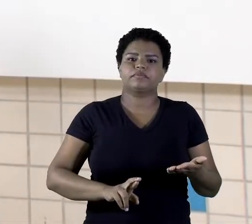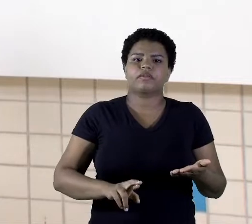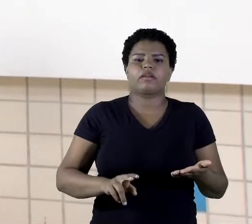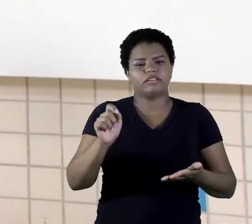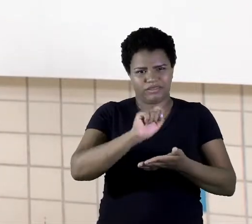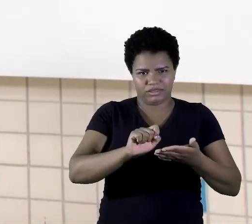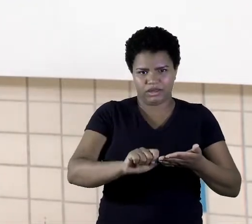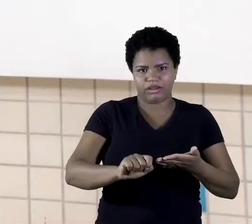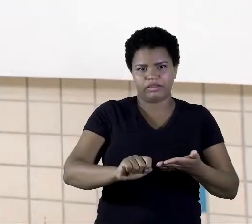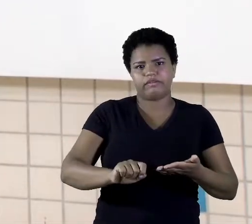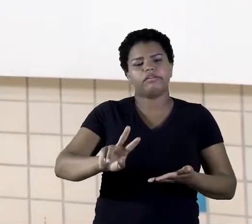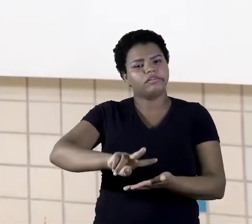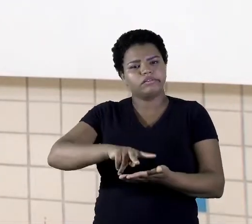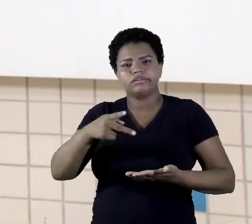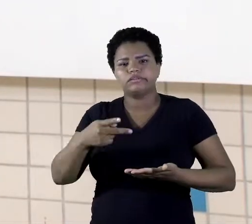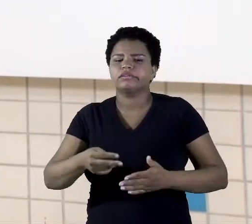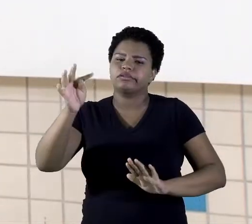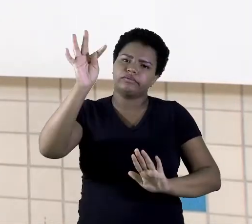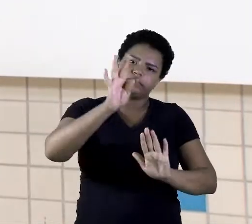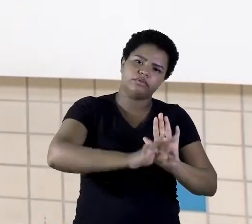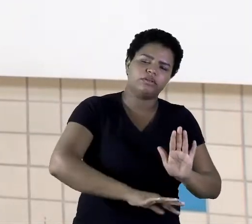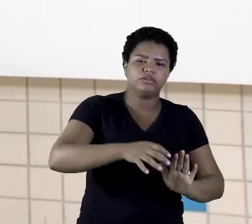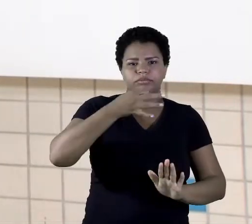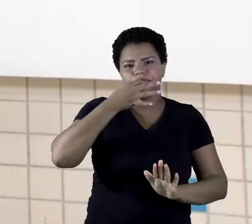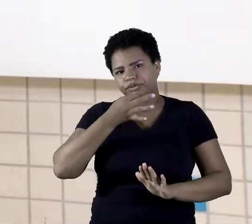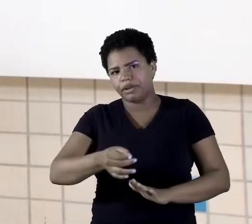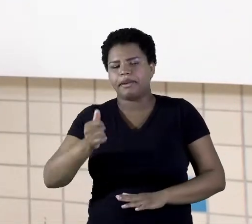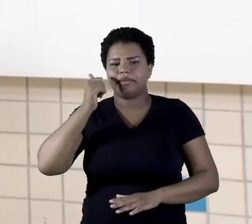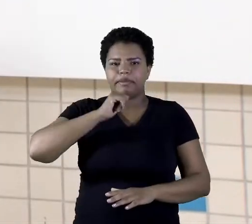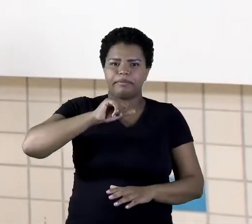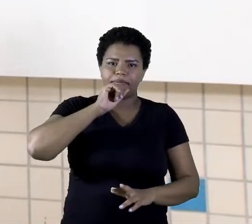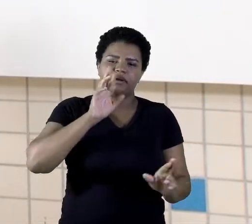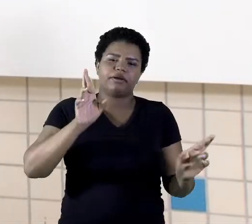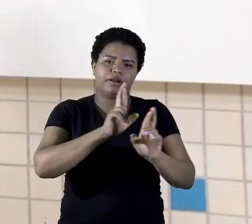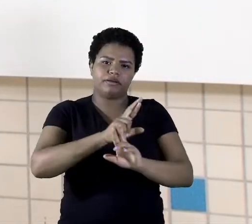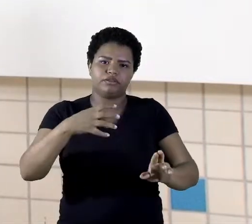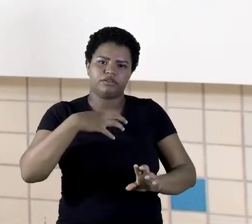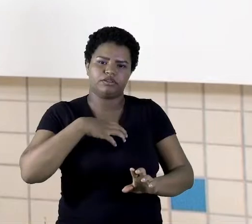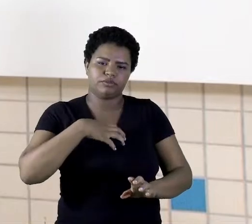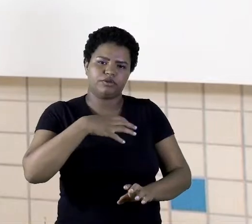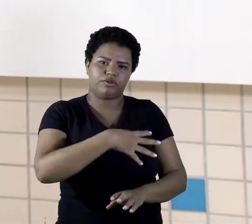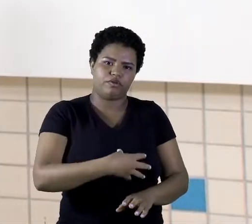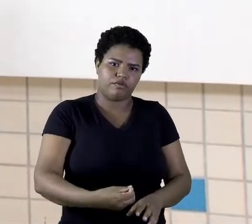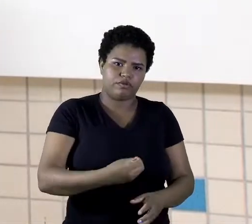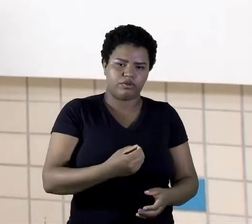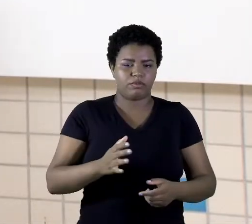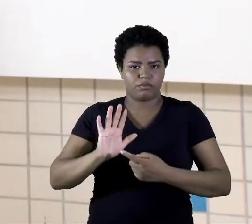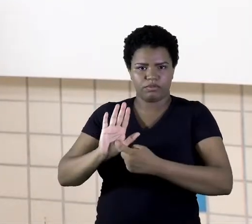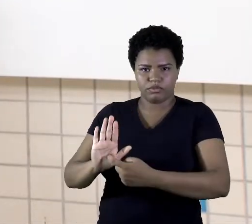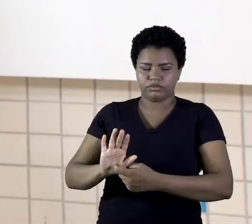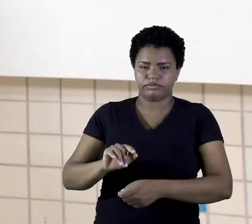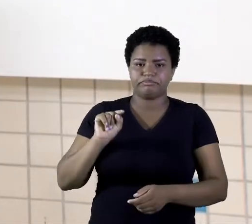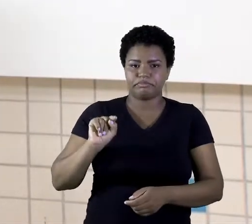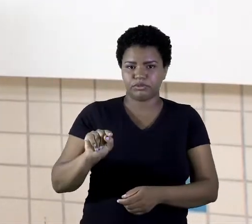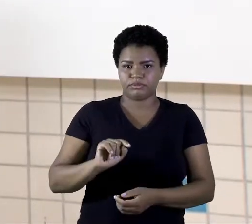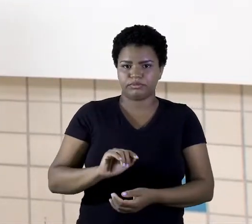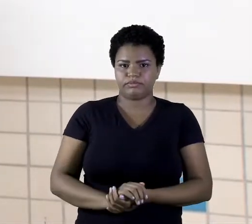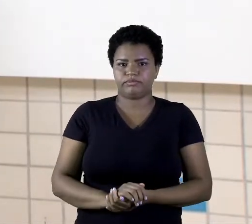vai pegar a fala da mãe e vai copiar aí no seu caderno. Primeiro você vai copiar